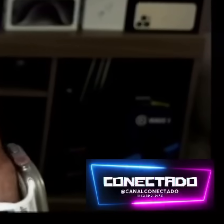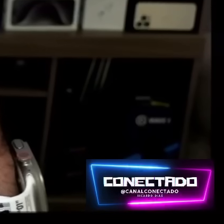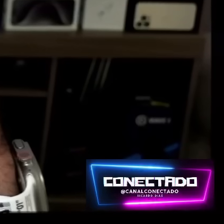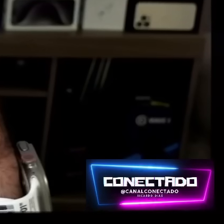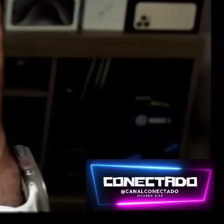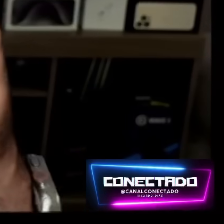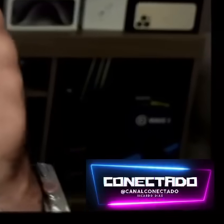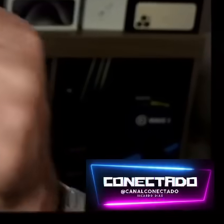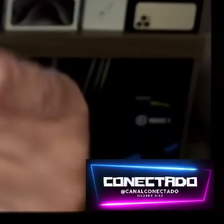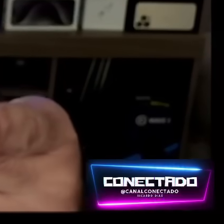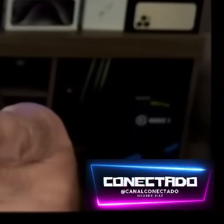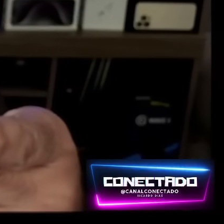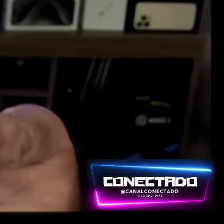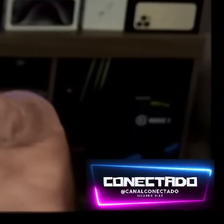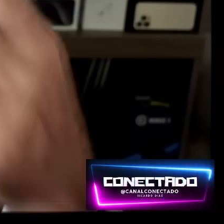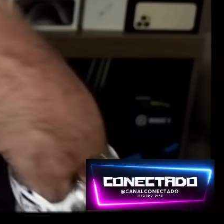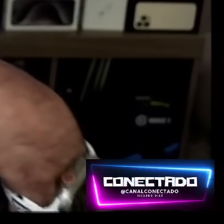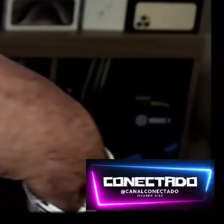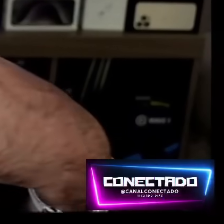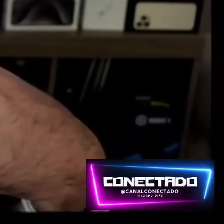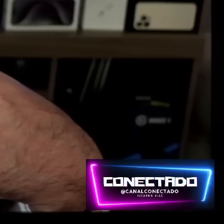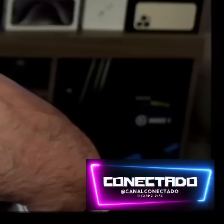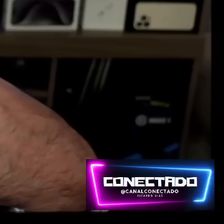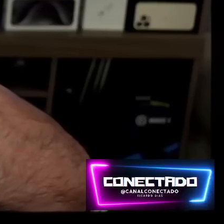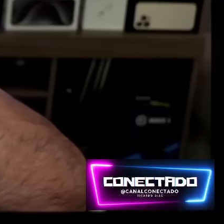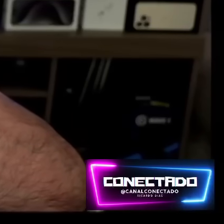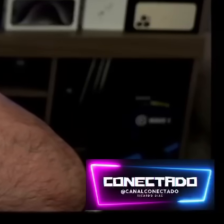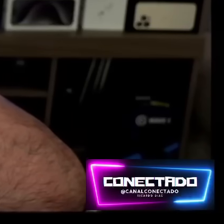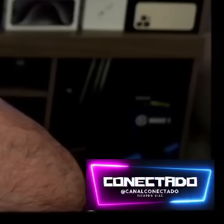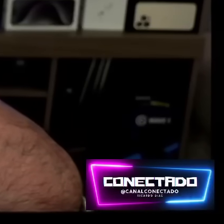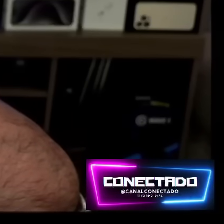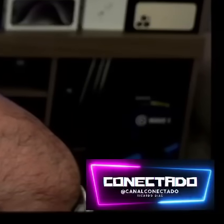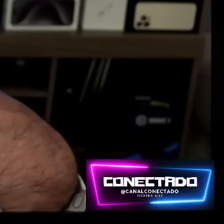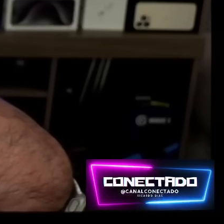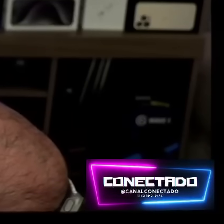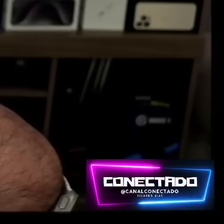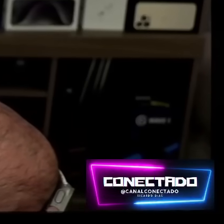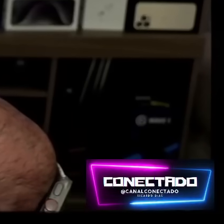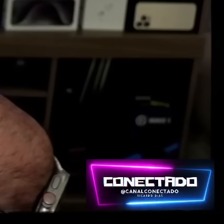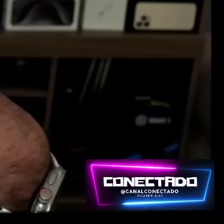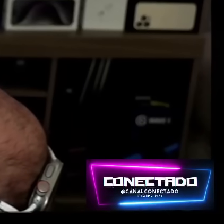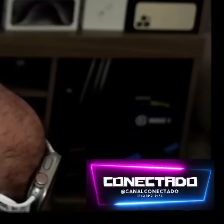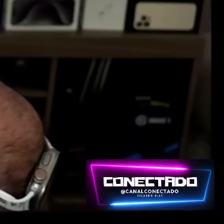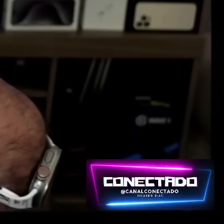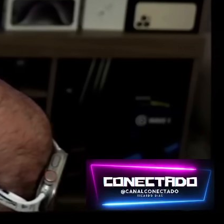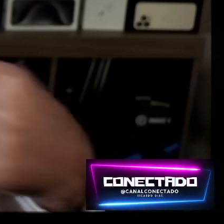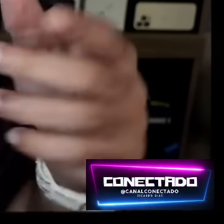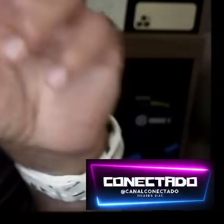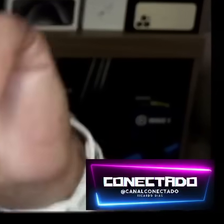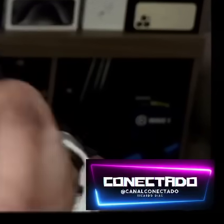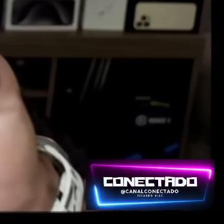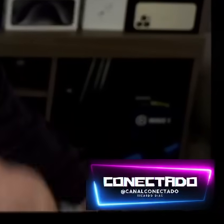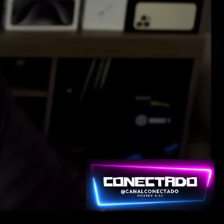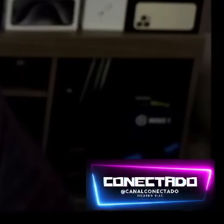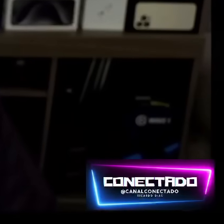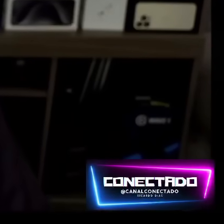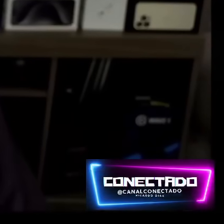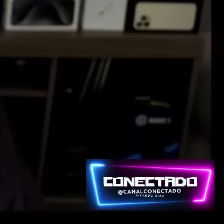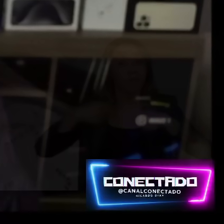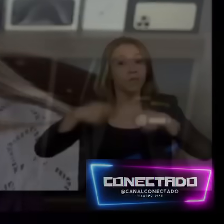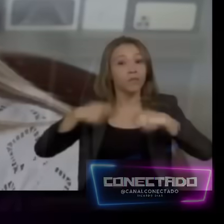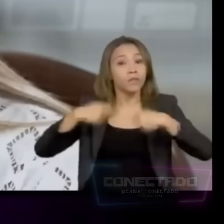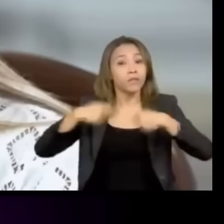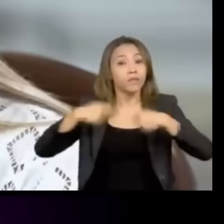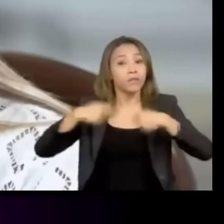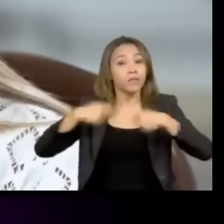querem também monetização. Vai aumentar a monetização para nós criadores? Não! Você vai entender onde ela